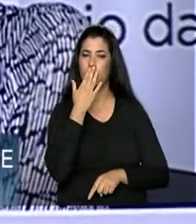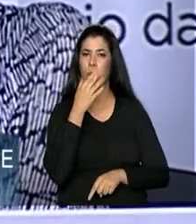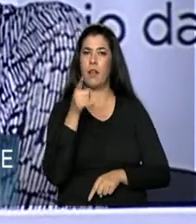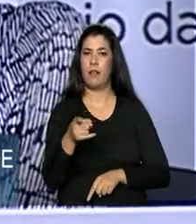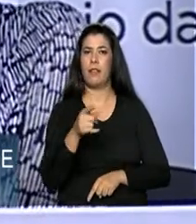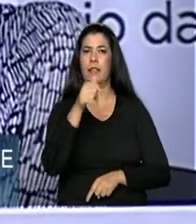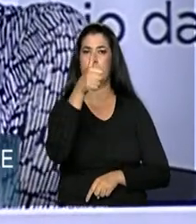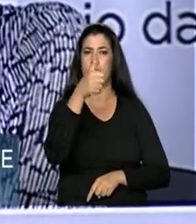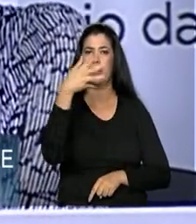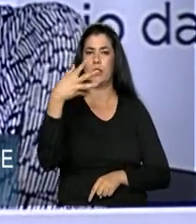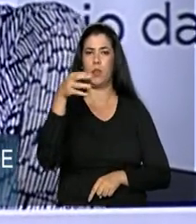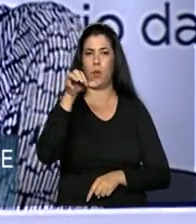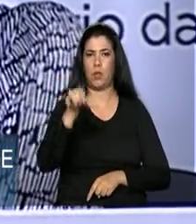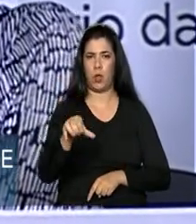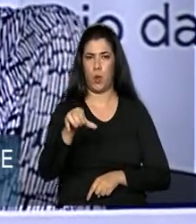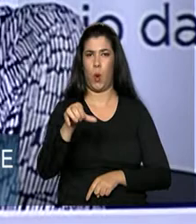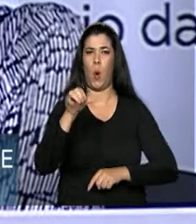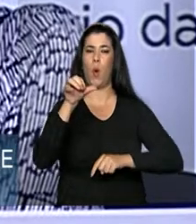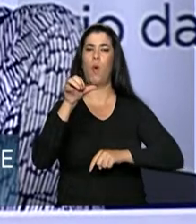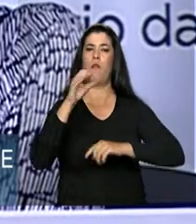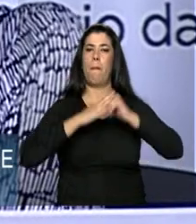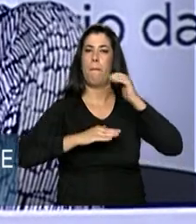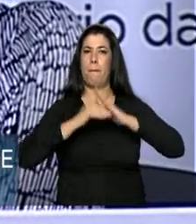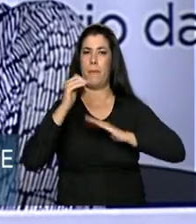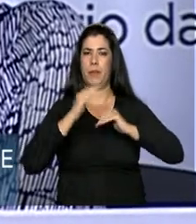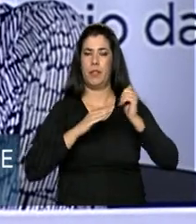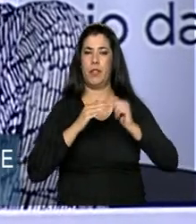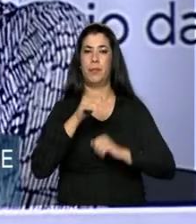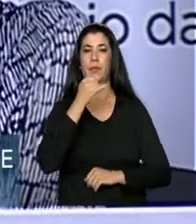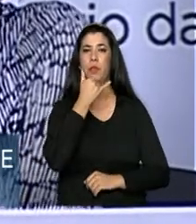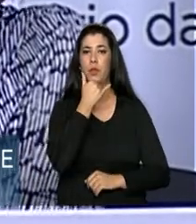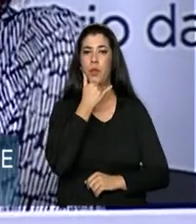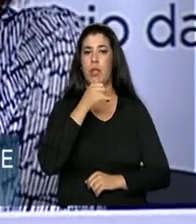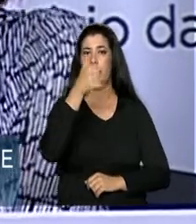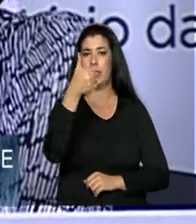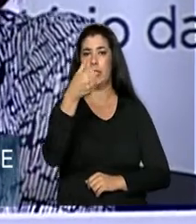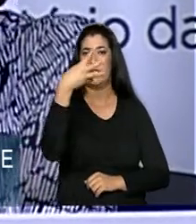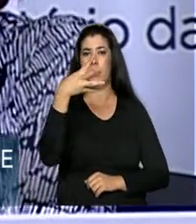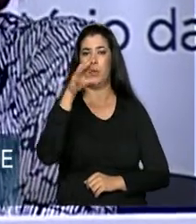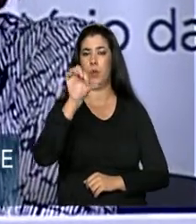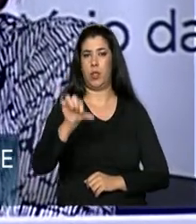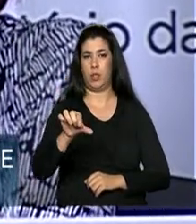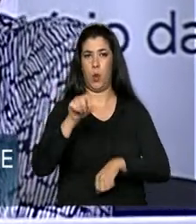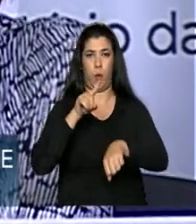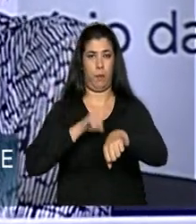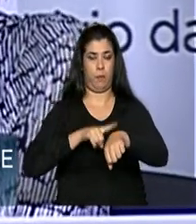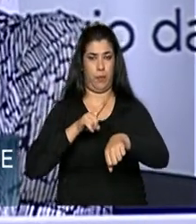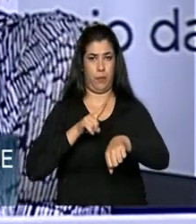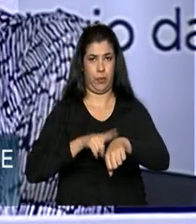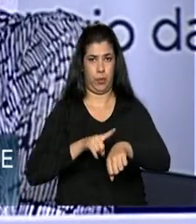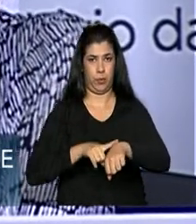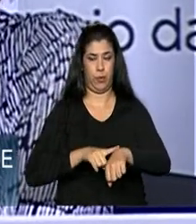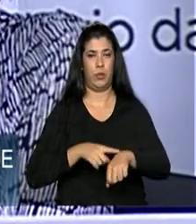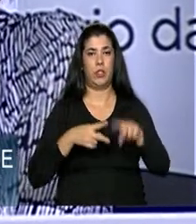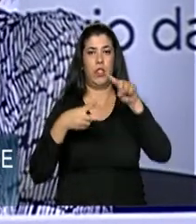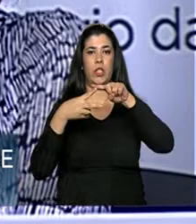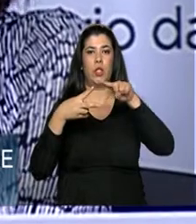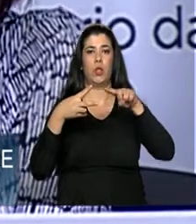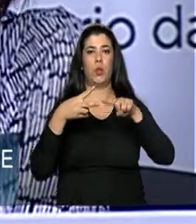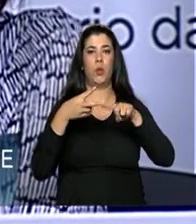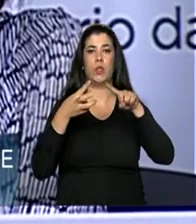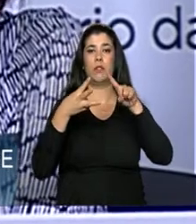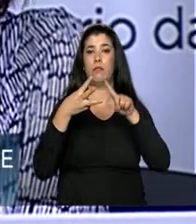dos 149 minutos, de 1 a 149, a gente tem trabalhado até com três domínios, segundo uma recomendação do